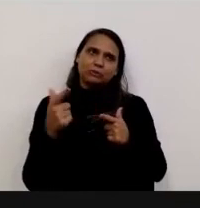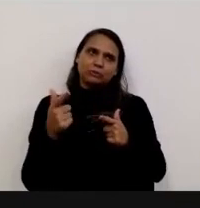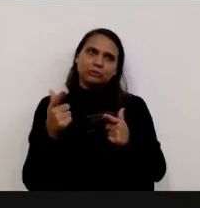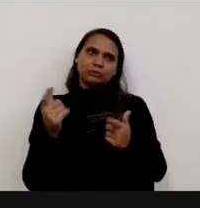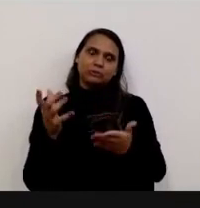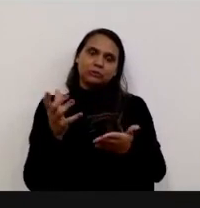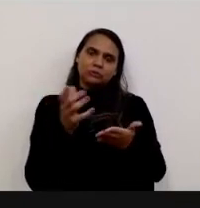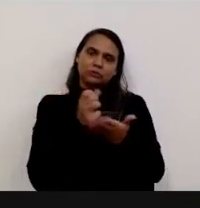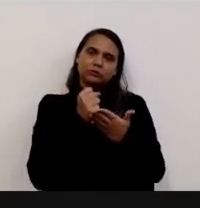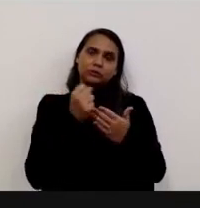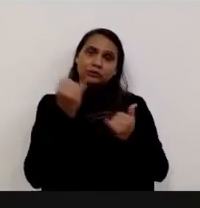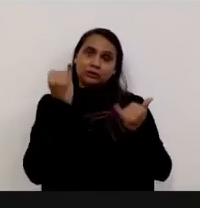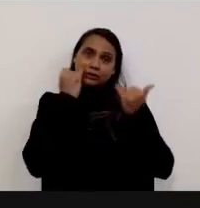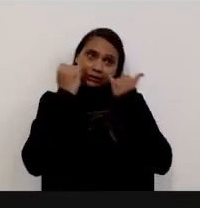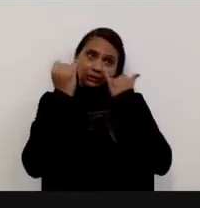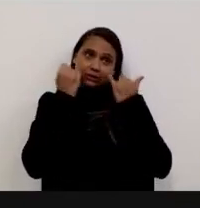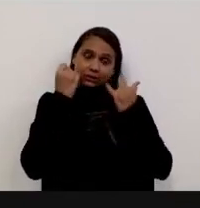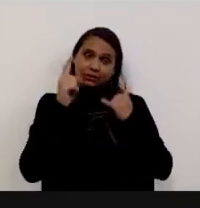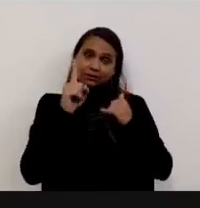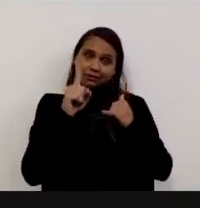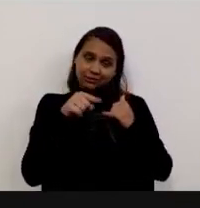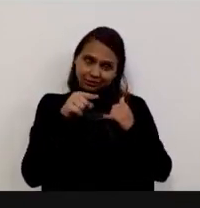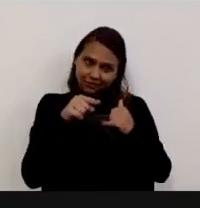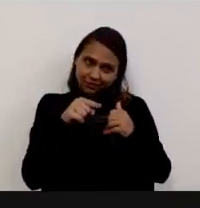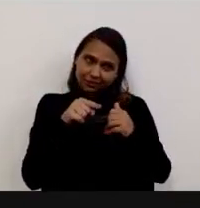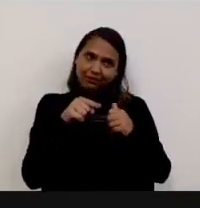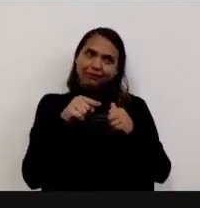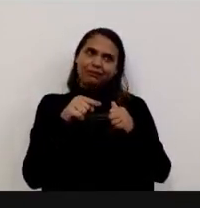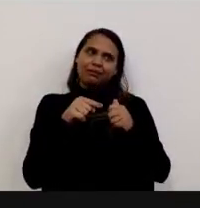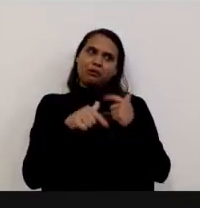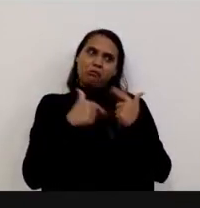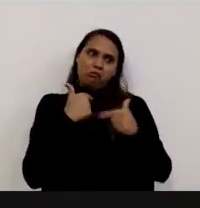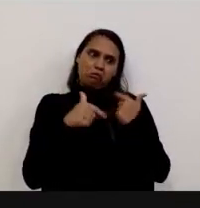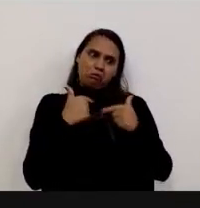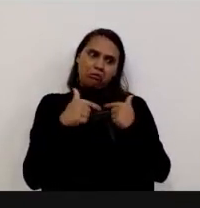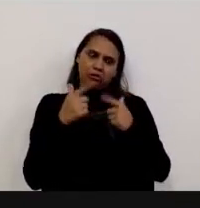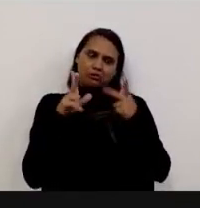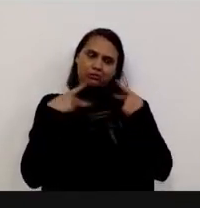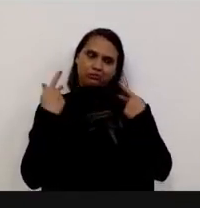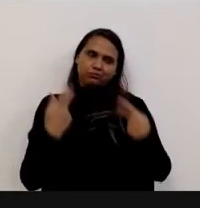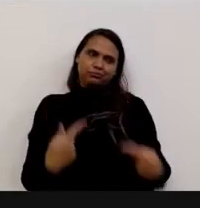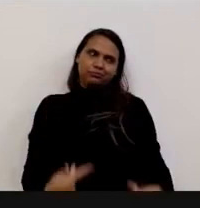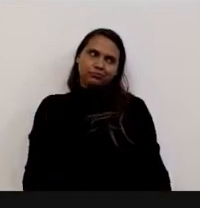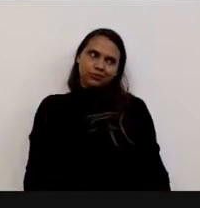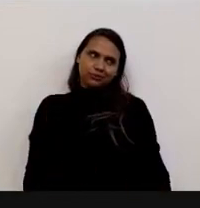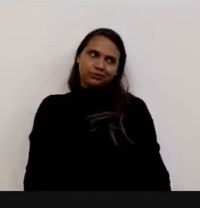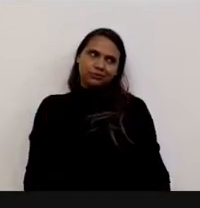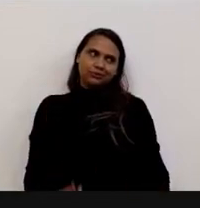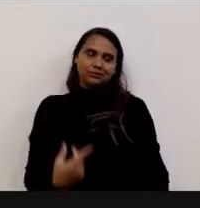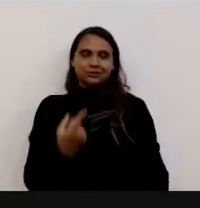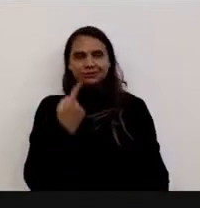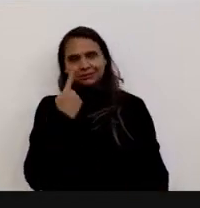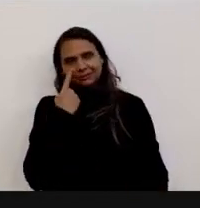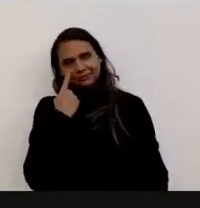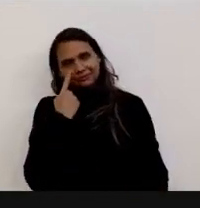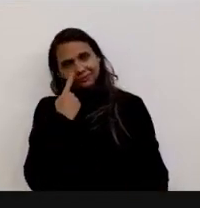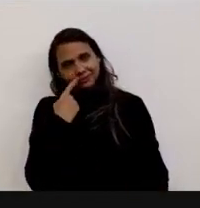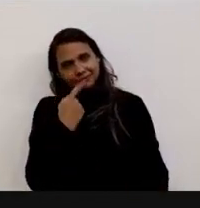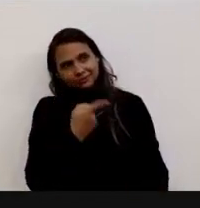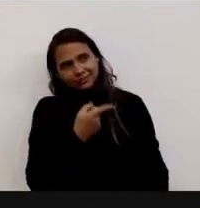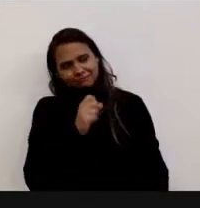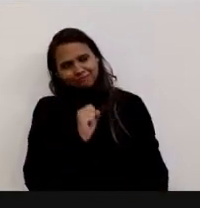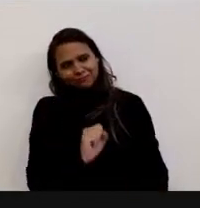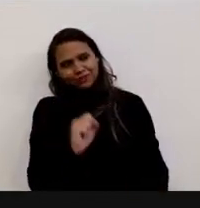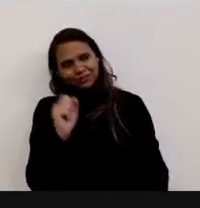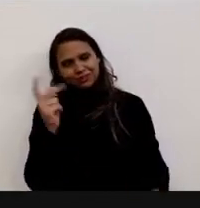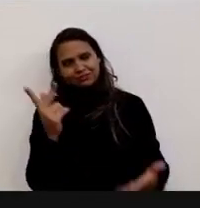como é uma atividade humana, antes da automação, né? Então, é suscetível a erros, né?